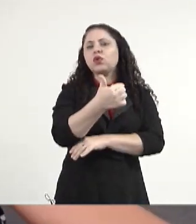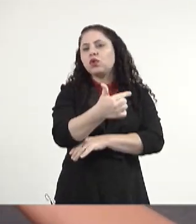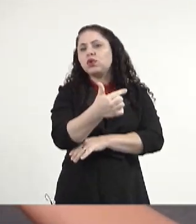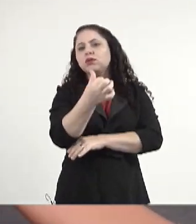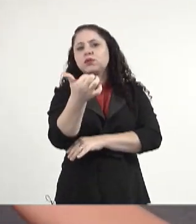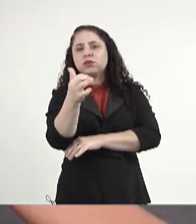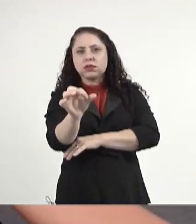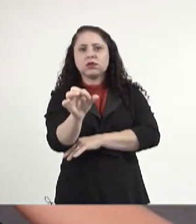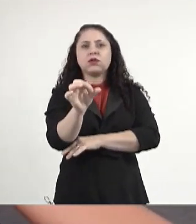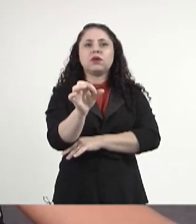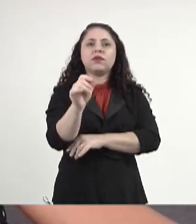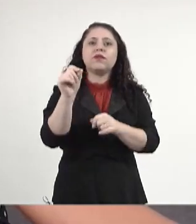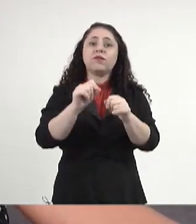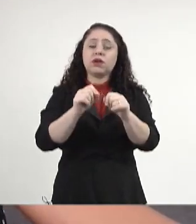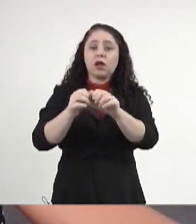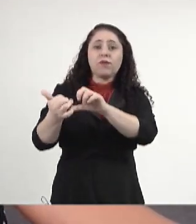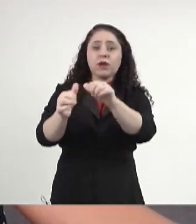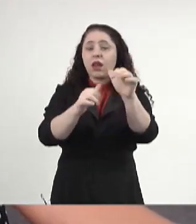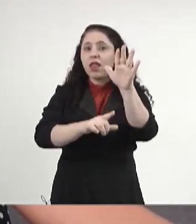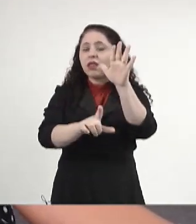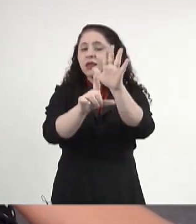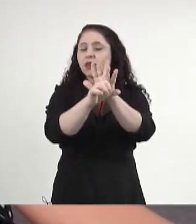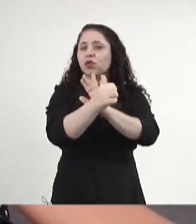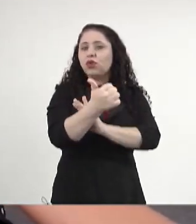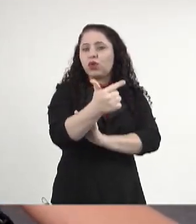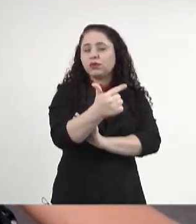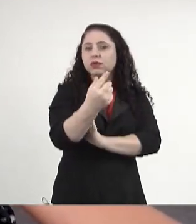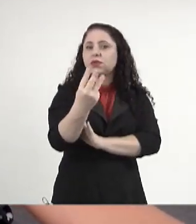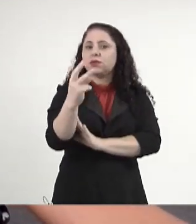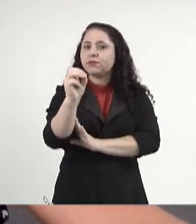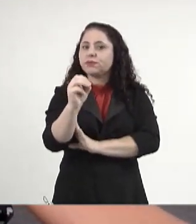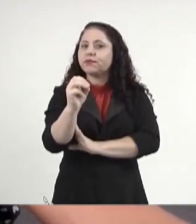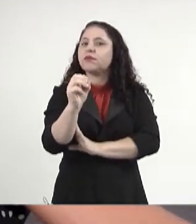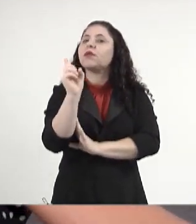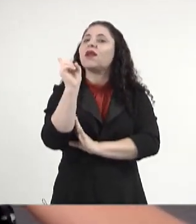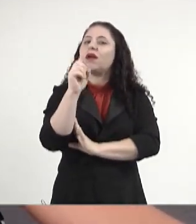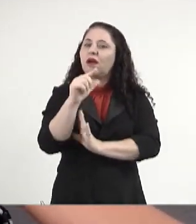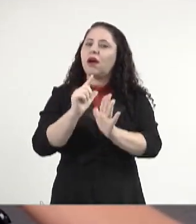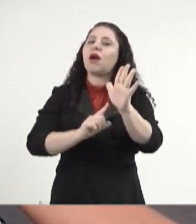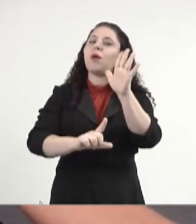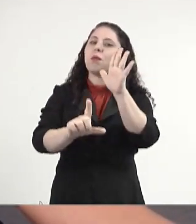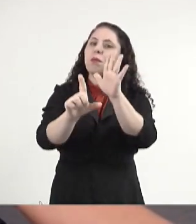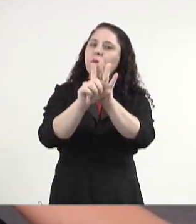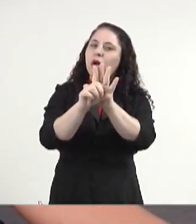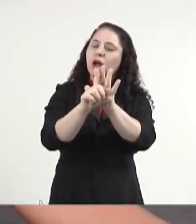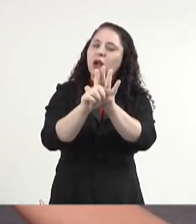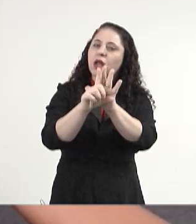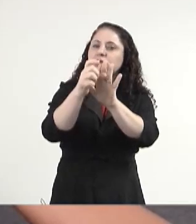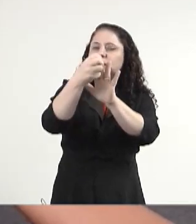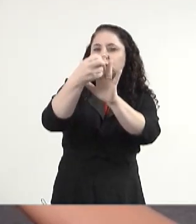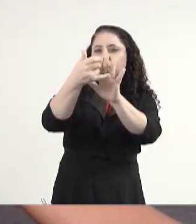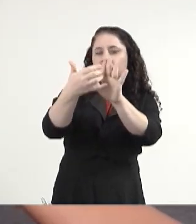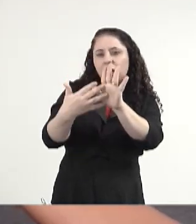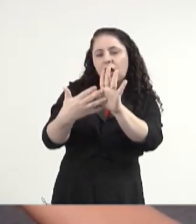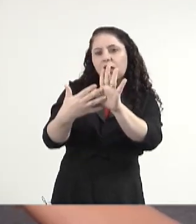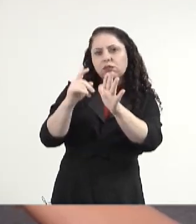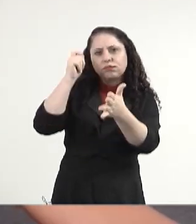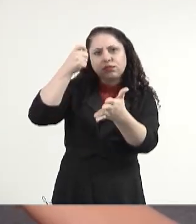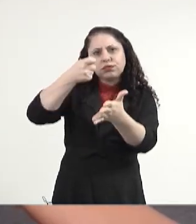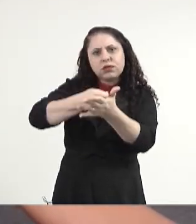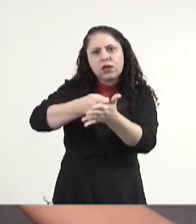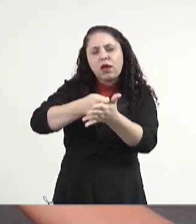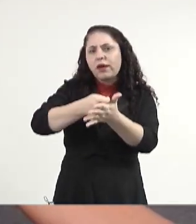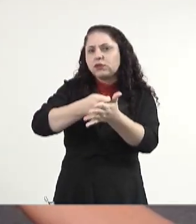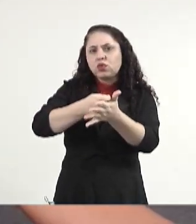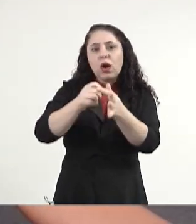2019, que o STF fez uma análise dessa Lei 12.030, ele falou, olha, essa lei ela é uma lei exemplificativa, ela não é uma lei exaustiva, ela